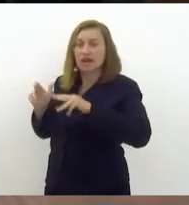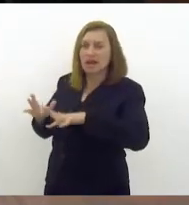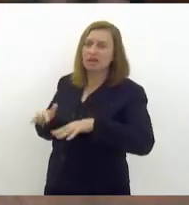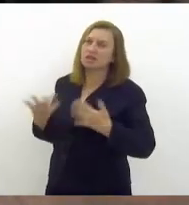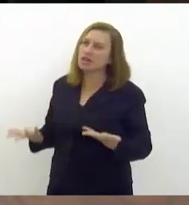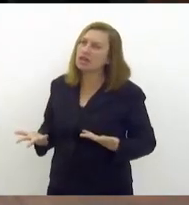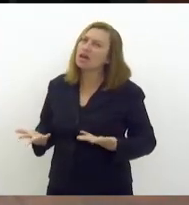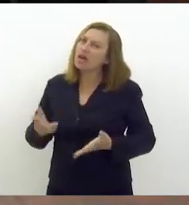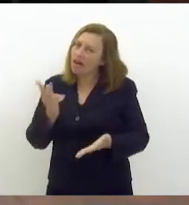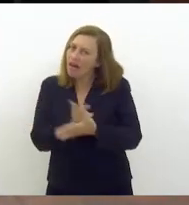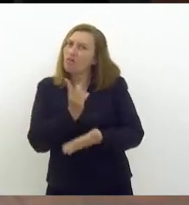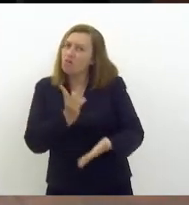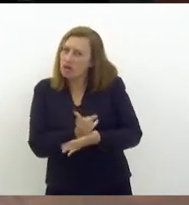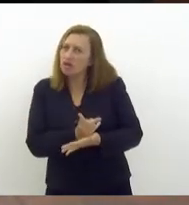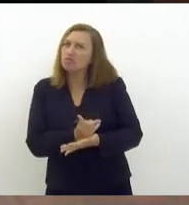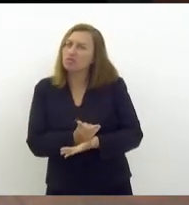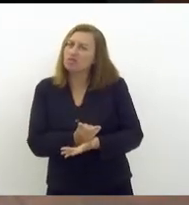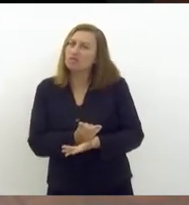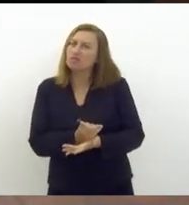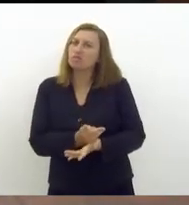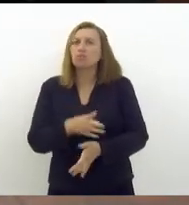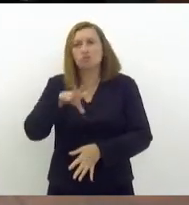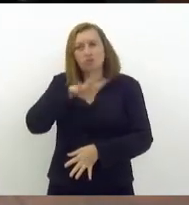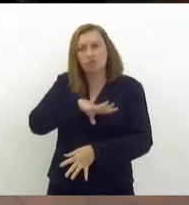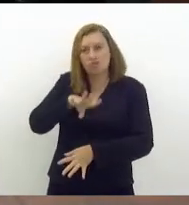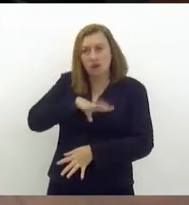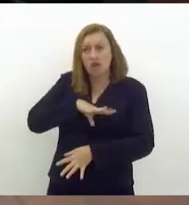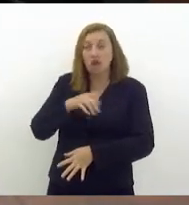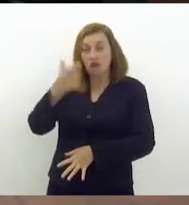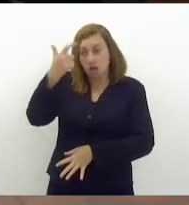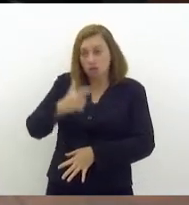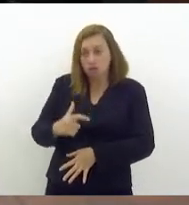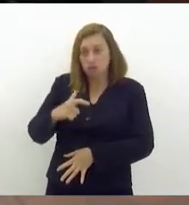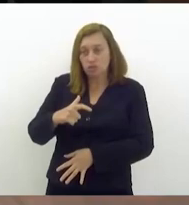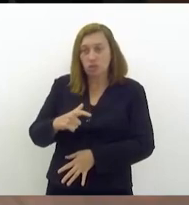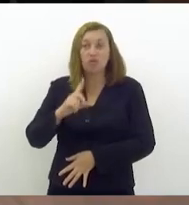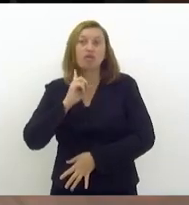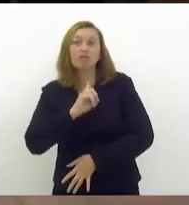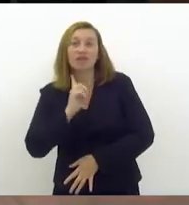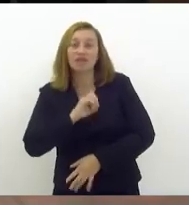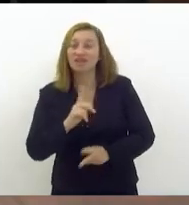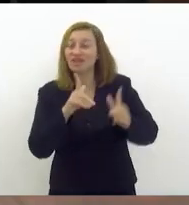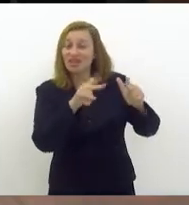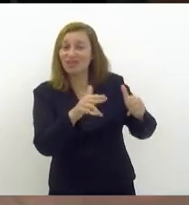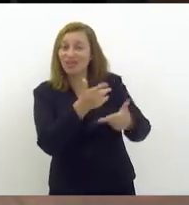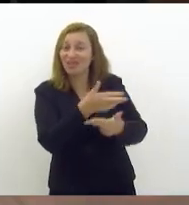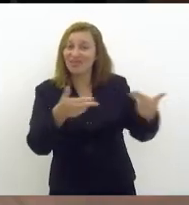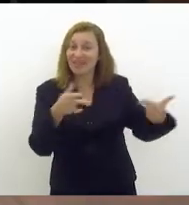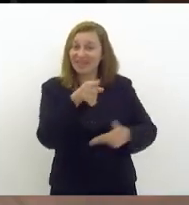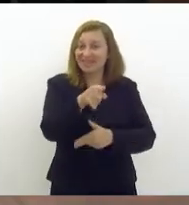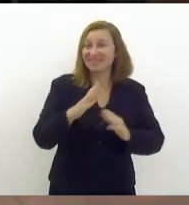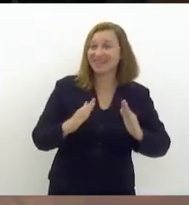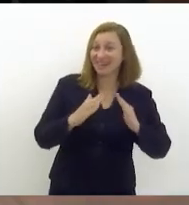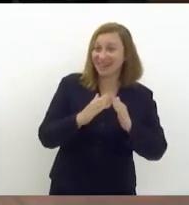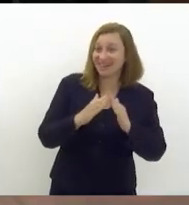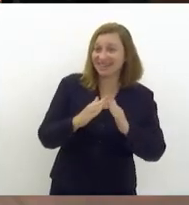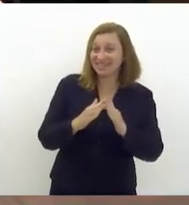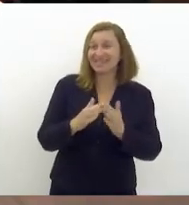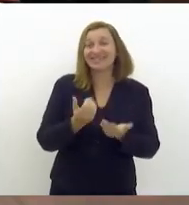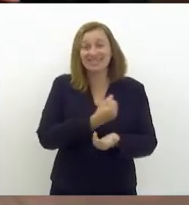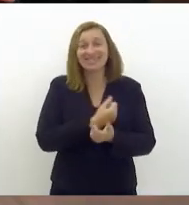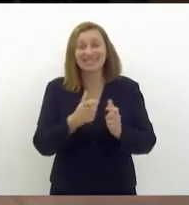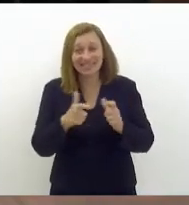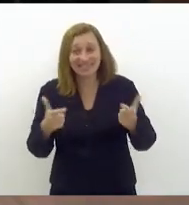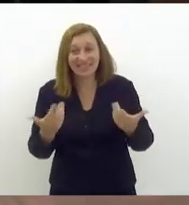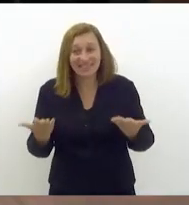eu acho que o torcedor de bem acaba sendo punido eu sou um torcedor flamenguista assim como muitos aqui da casa apaixonado